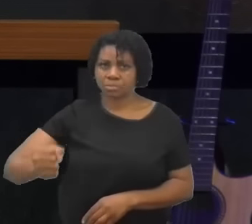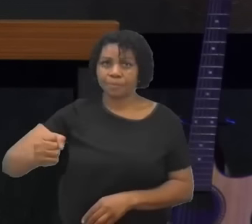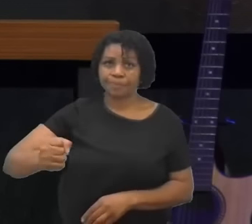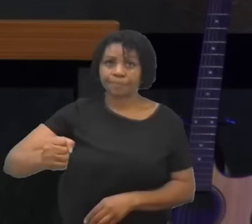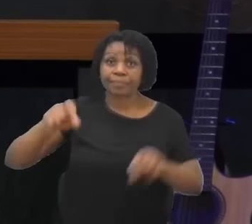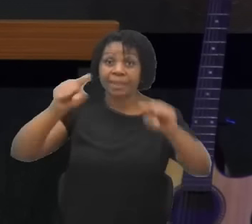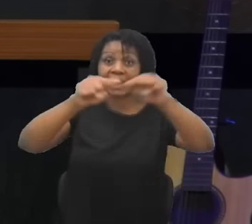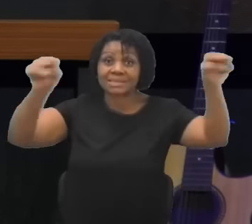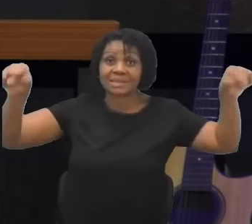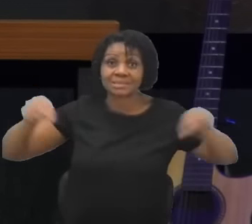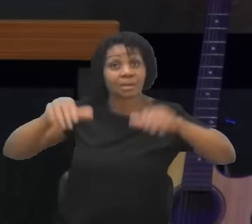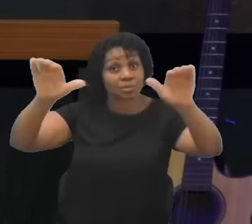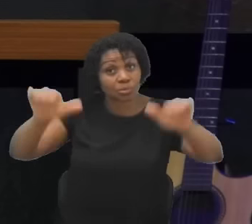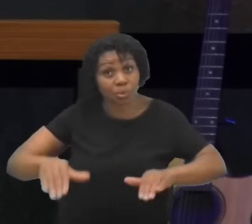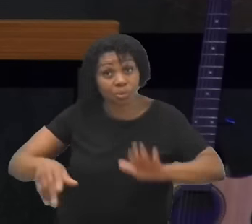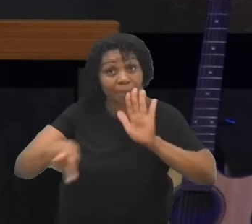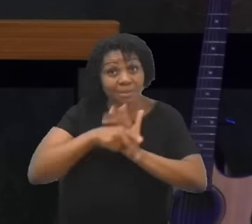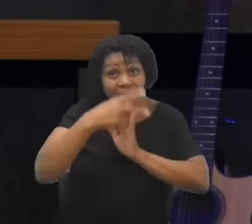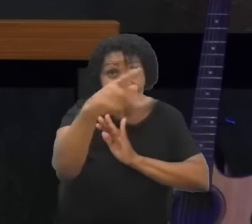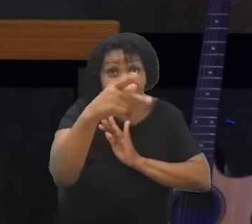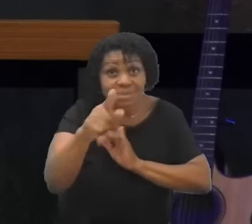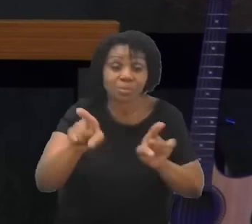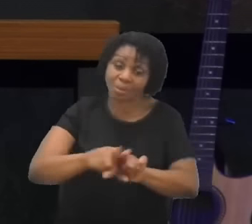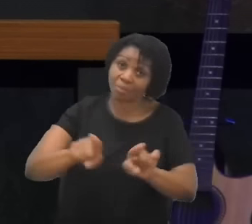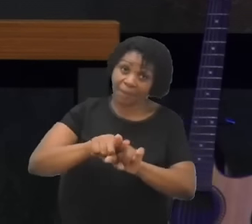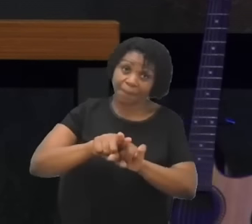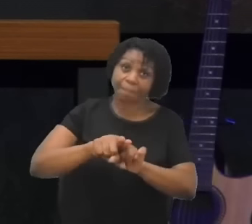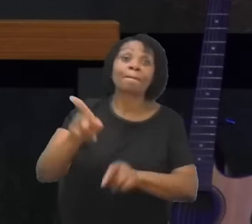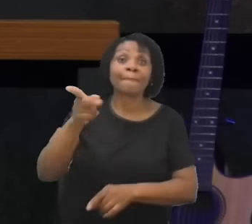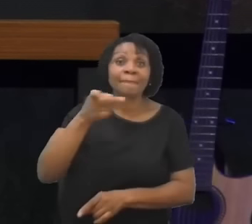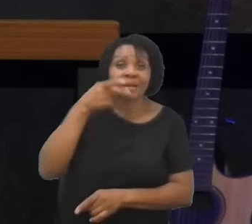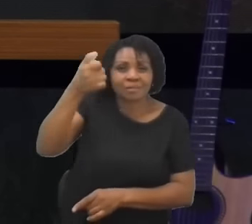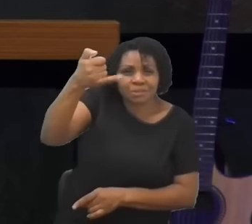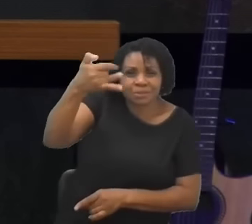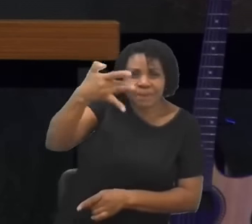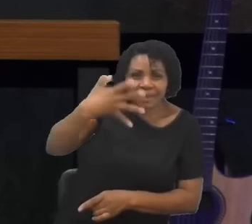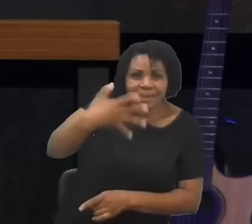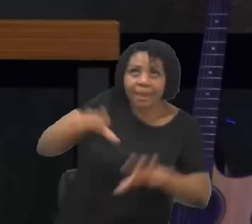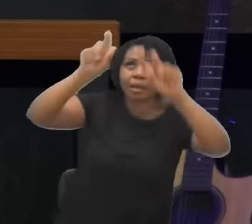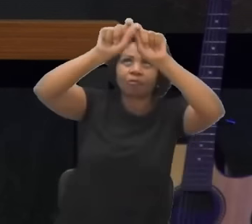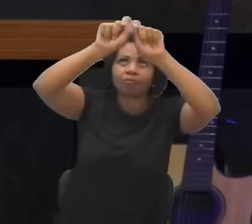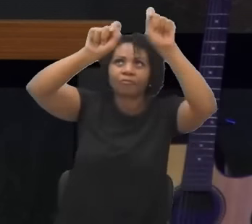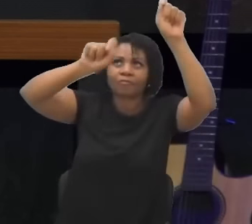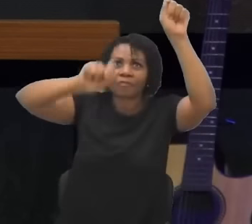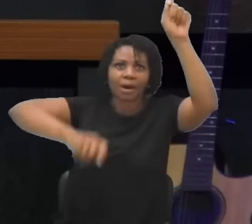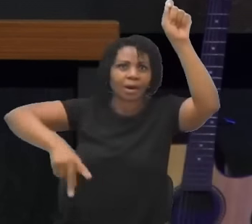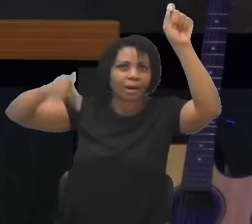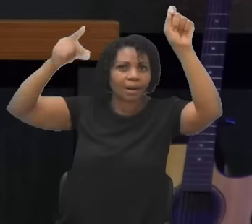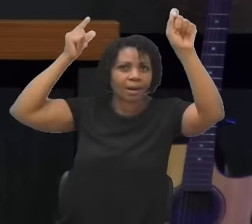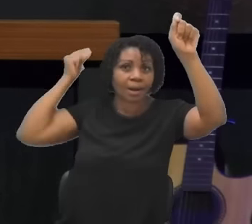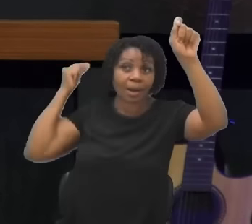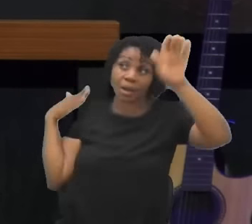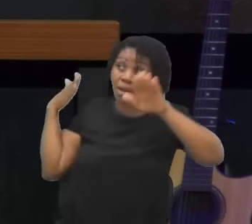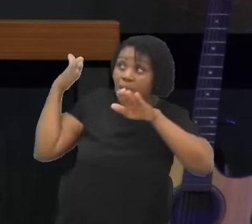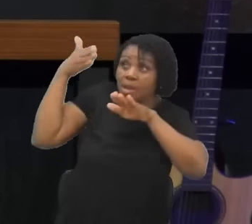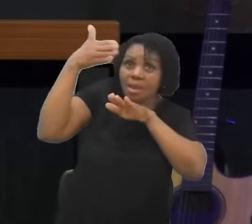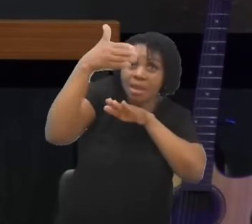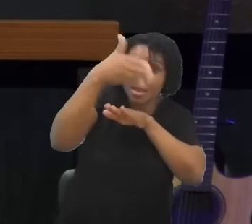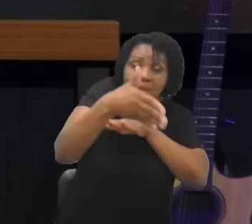trono é para você também. Porque ele, eu disse, há 2000 anos atrás, o véu foi rasgado para que você entre